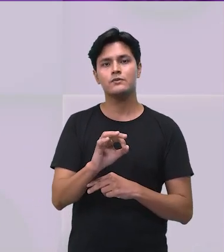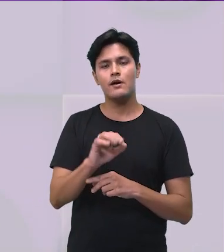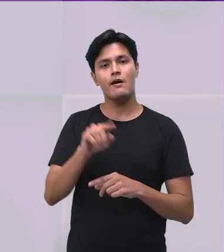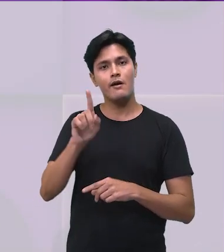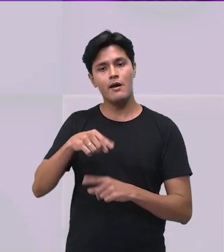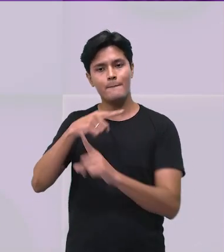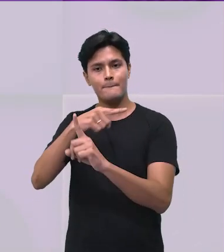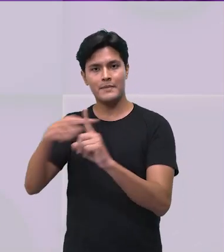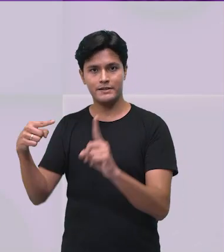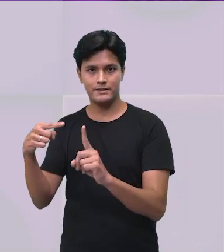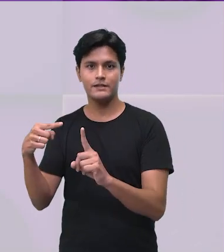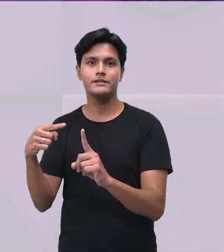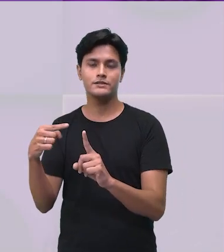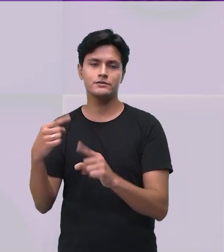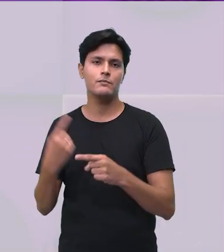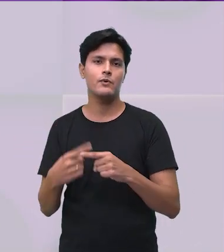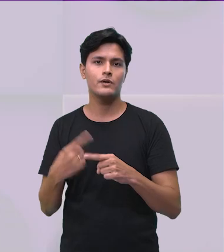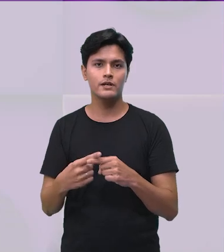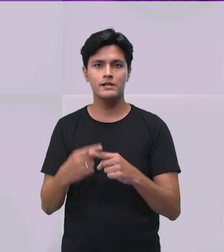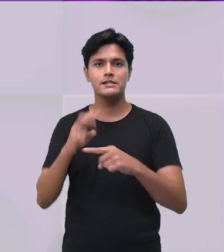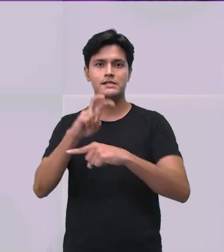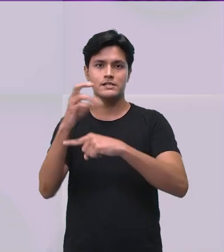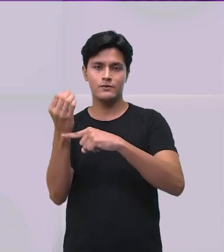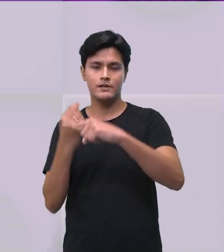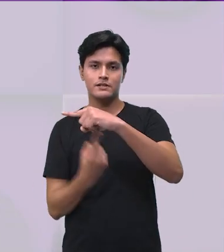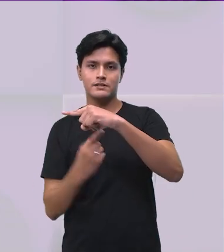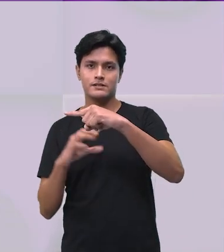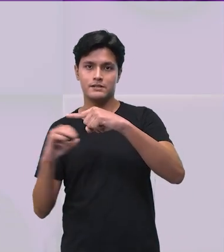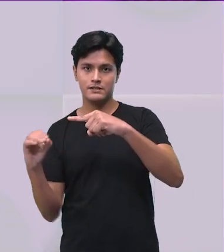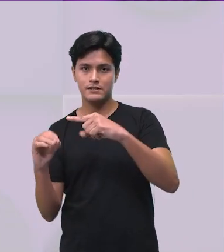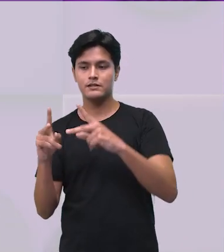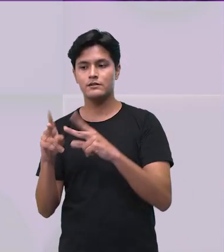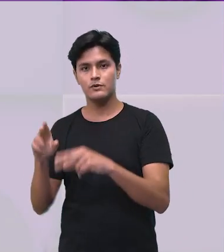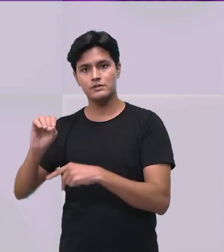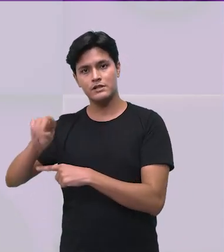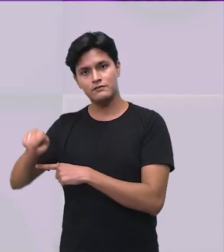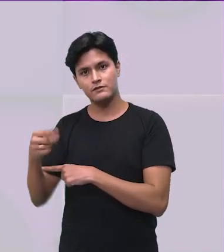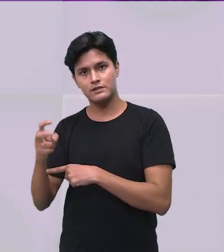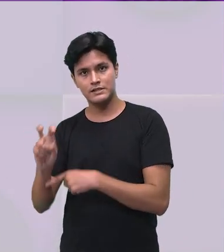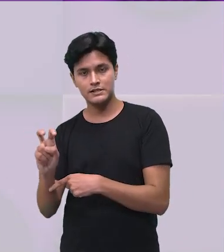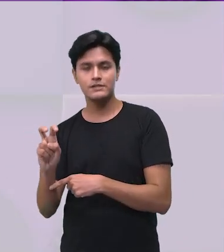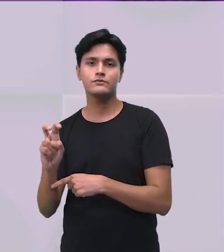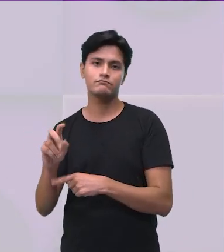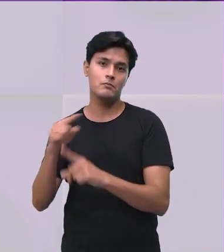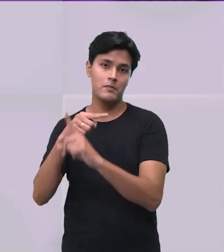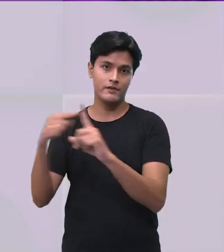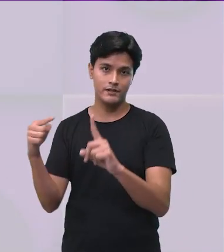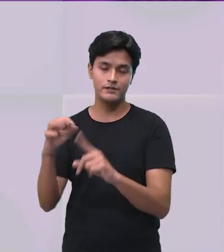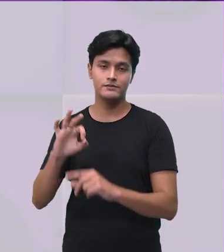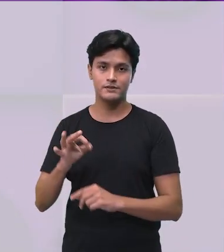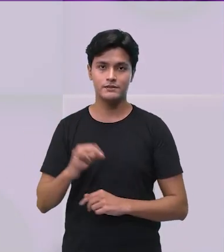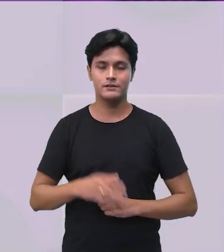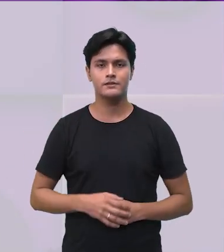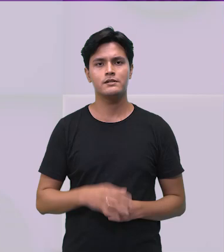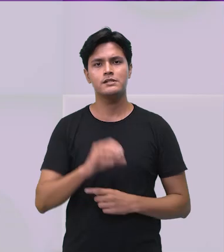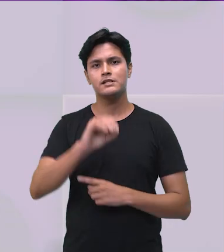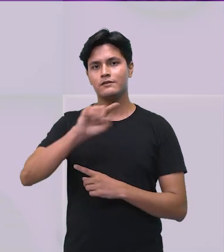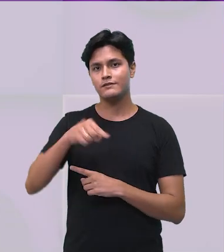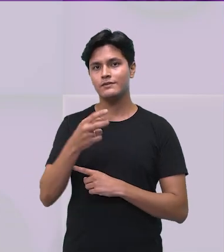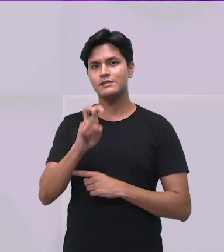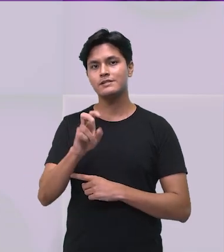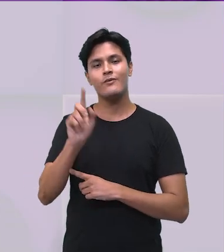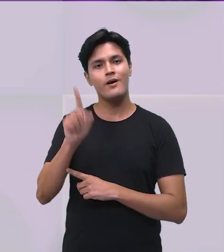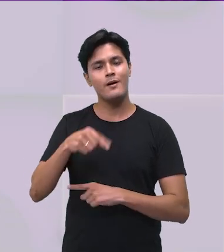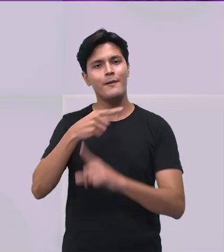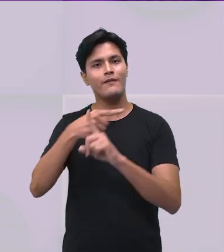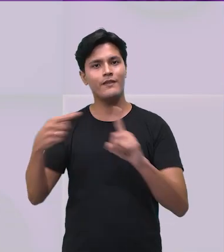50 sobre 100, 50 sobre 100 é 0,5, ou seja, a metade. Quem é 0,5? É metade, é 1 sobre